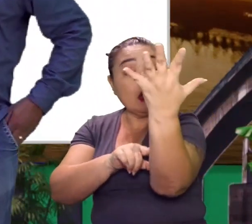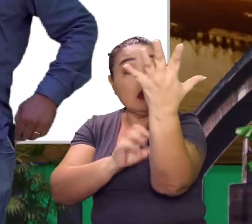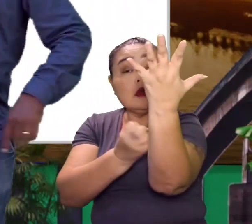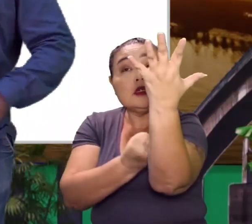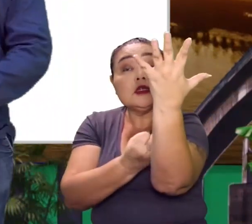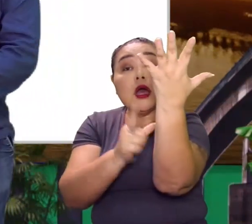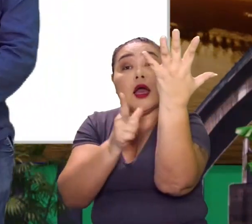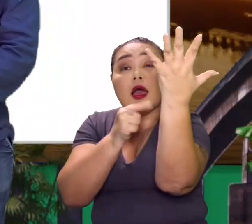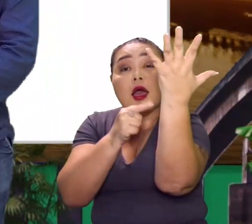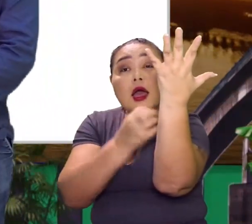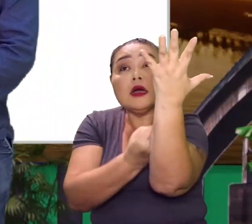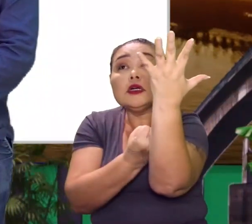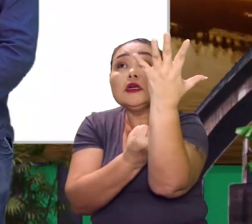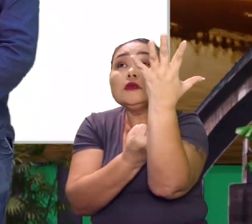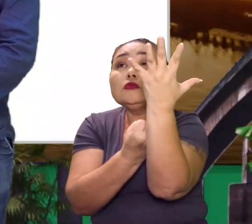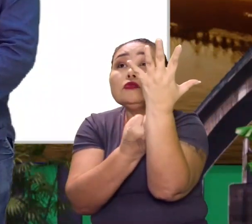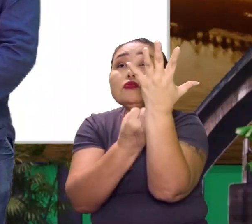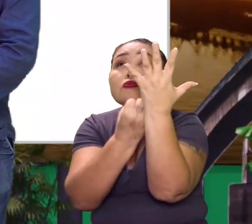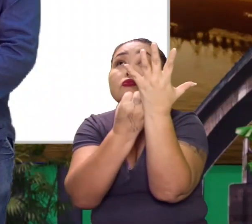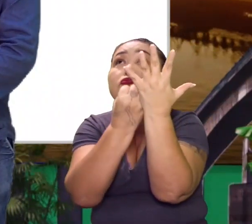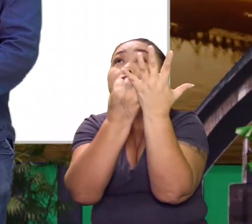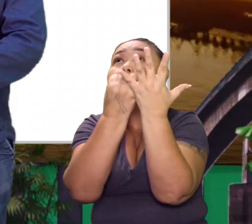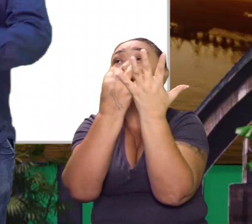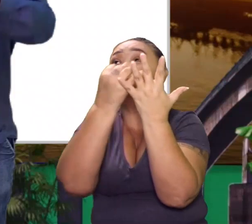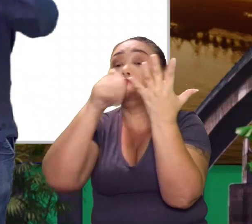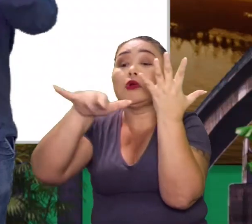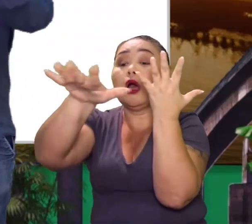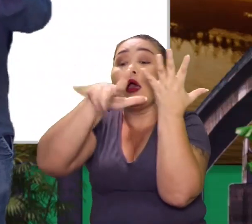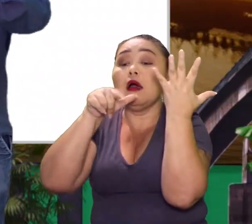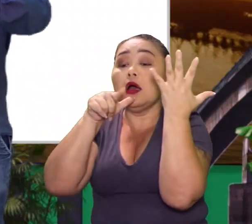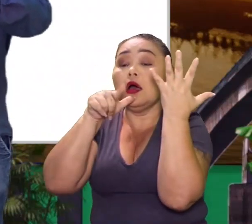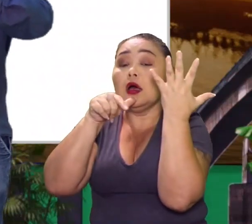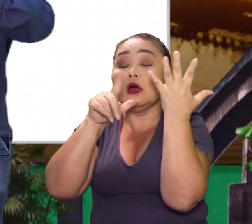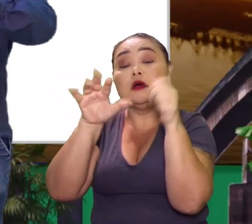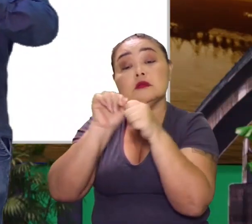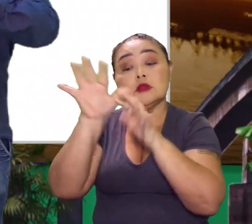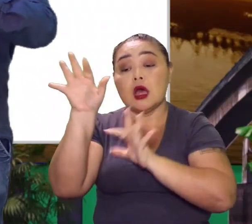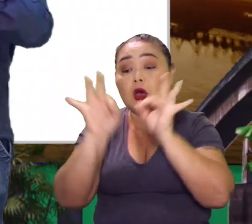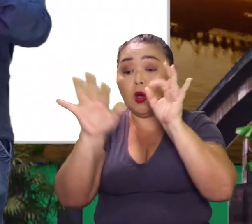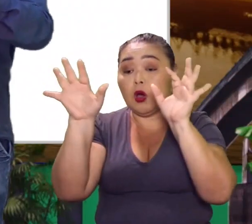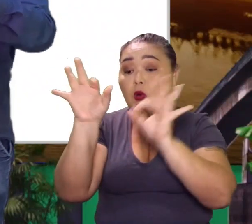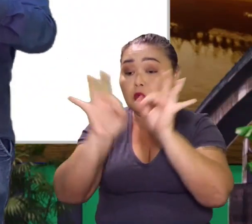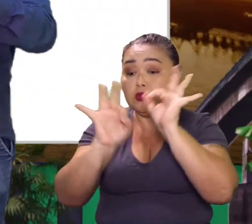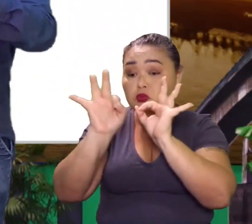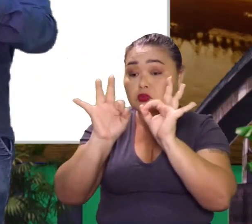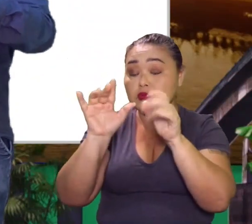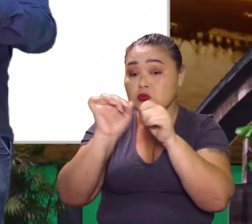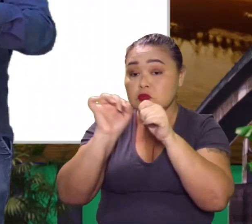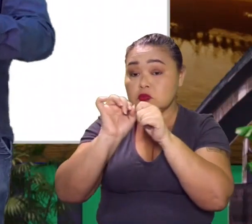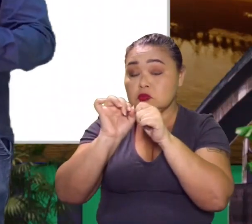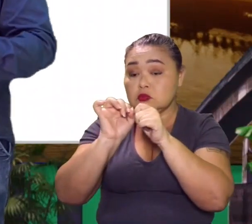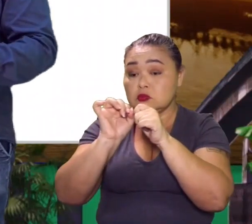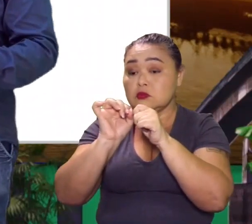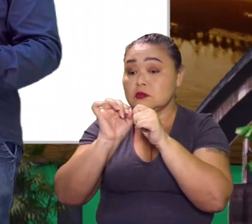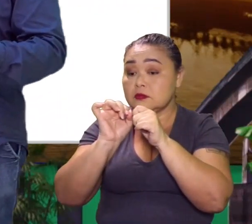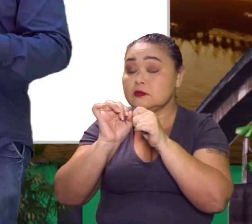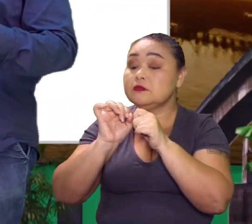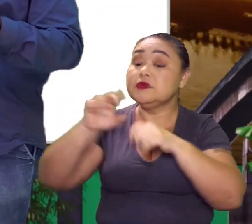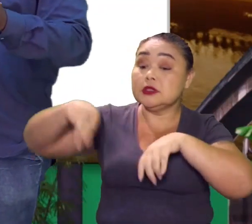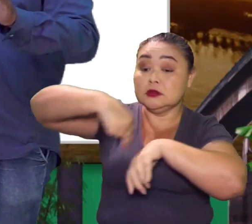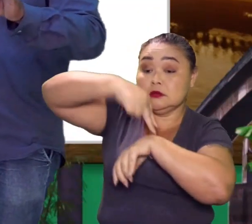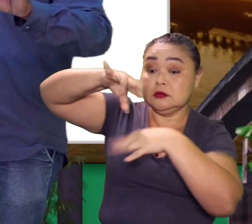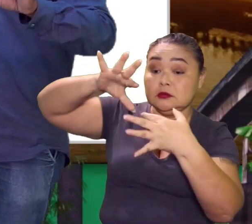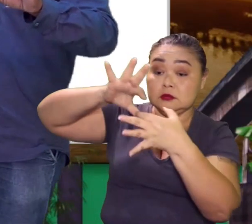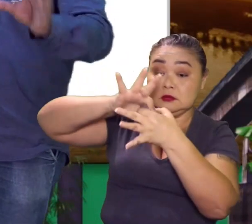bomba d'água que deixa de jogar água na atmosfera. Inclusive a Organização Mundial, no caso a Organização das Nações Unidas,